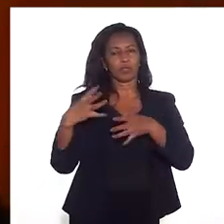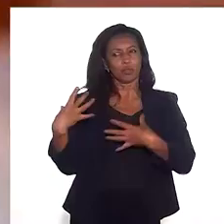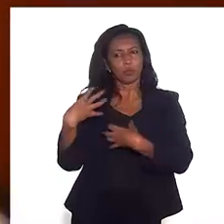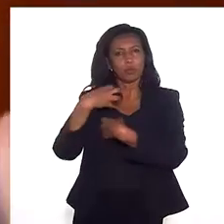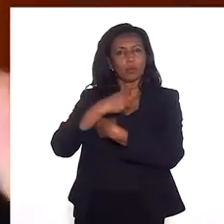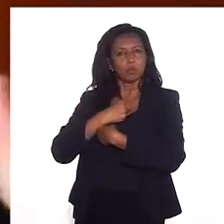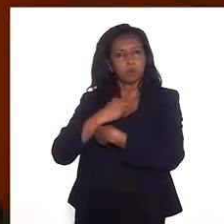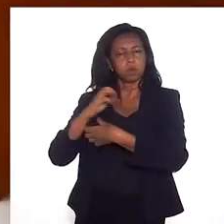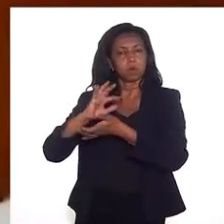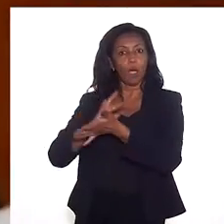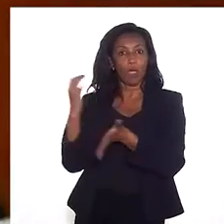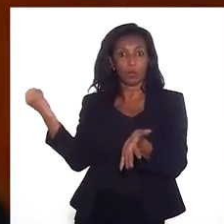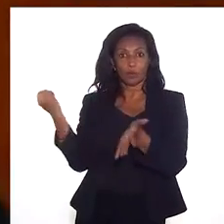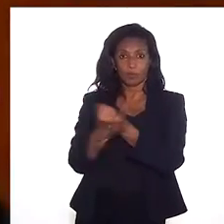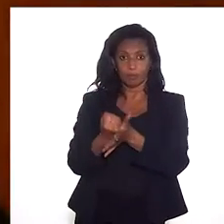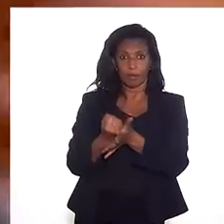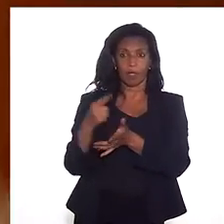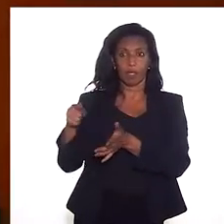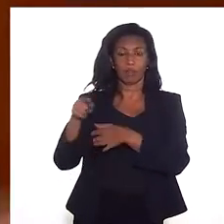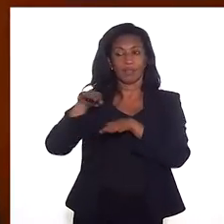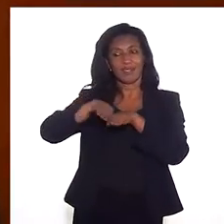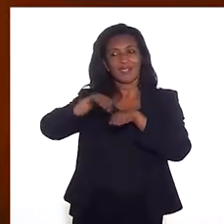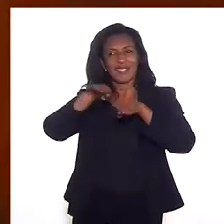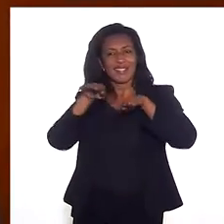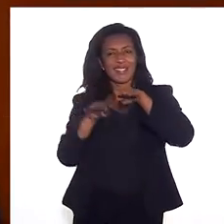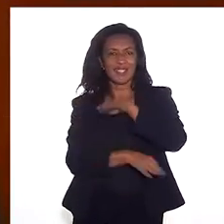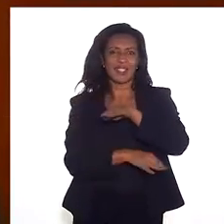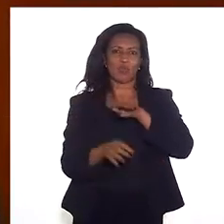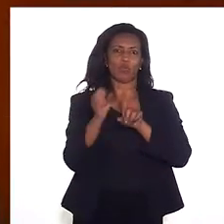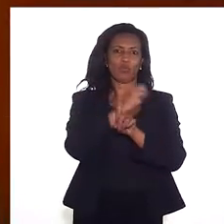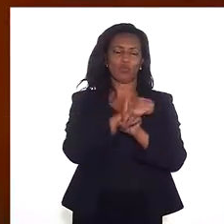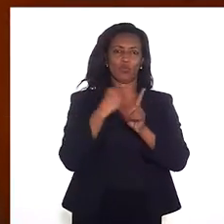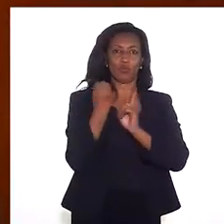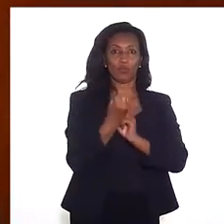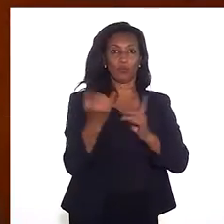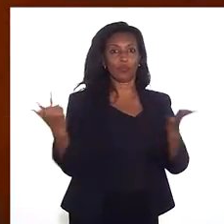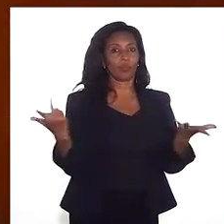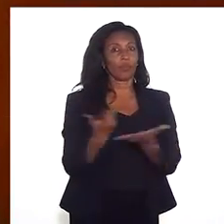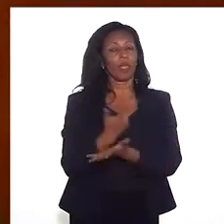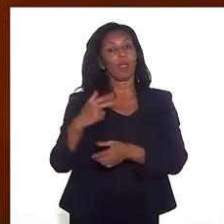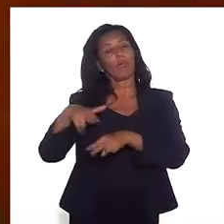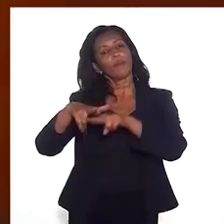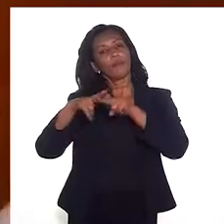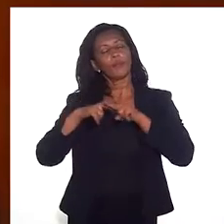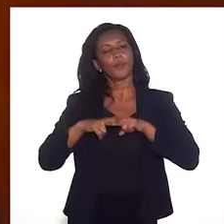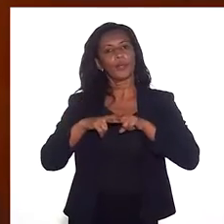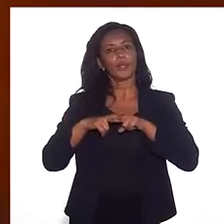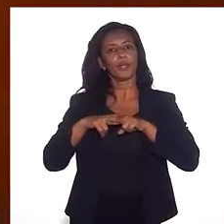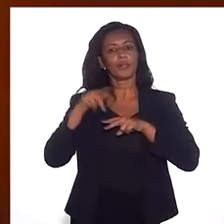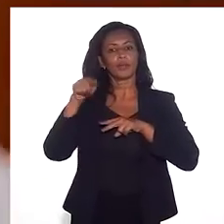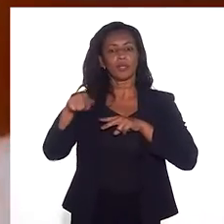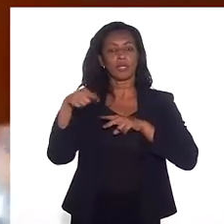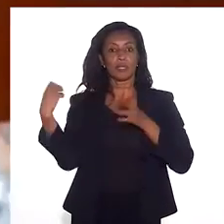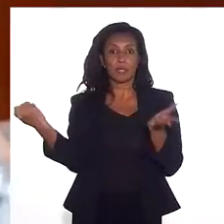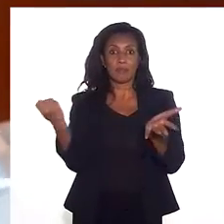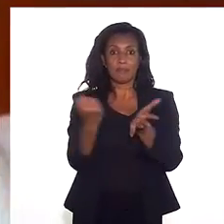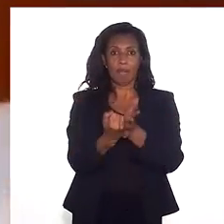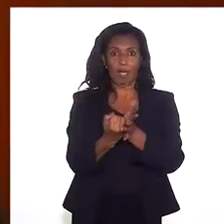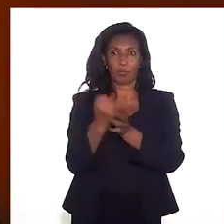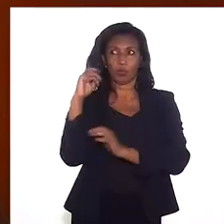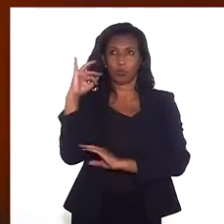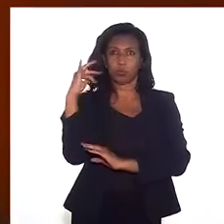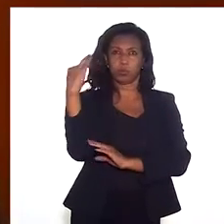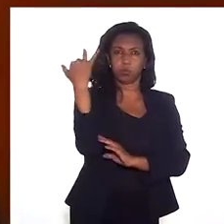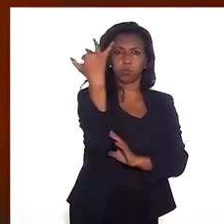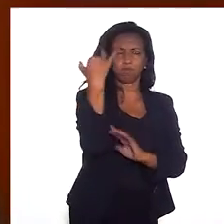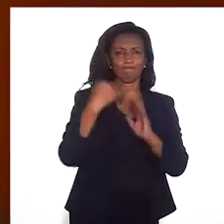né, de opressão, e os impactos dessas desigualdades sociais. Então, é por isso que